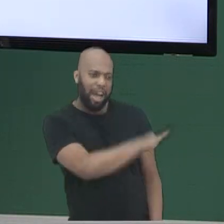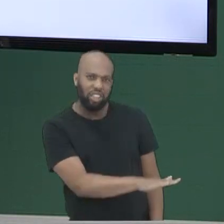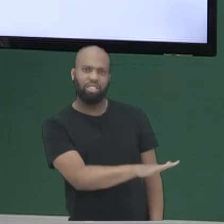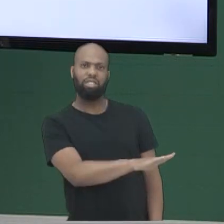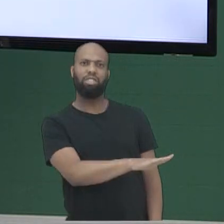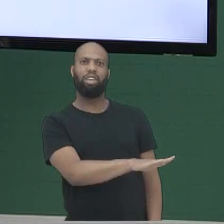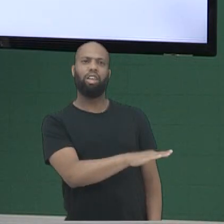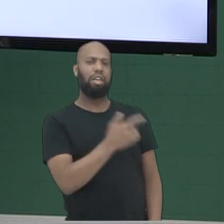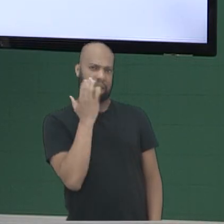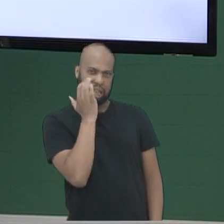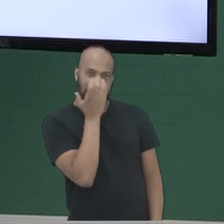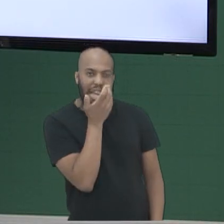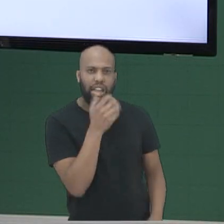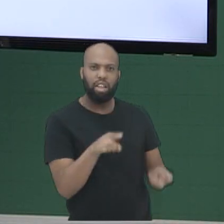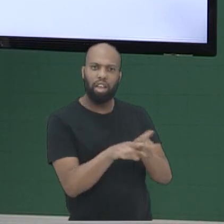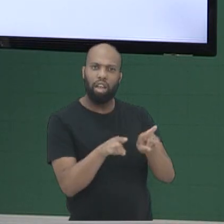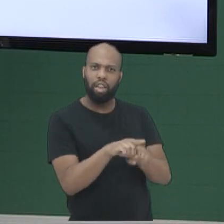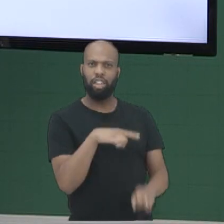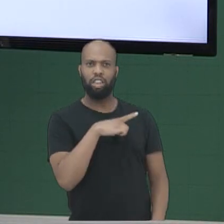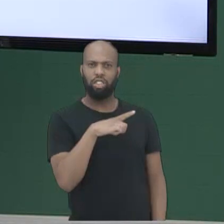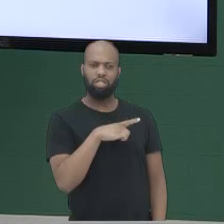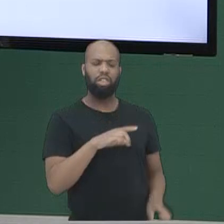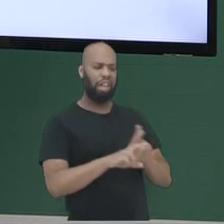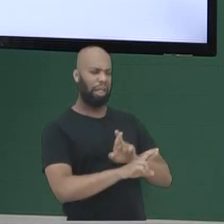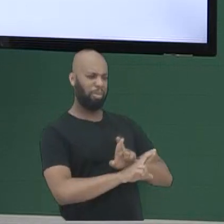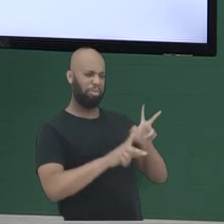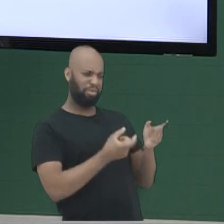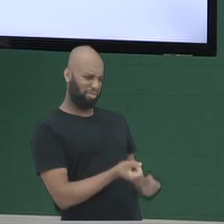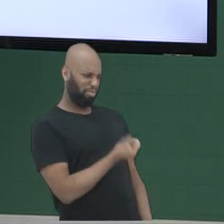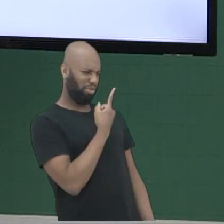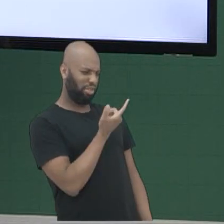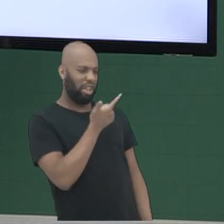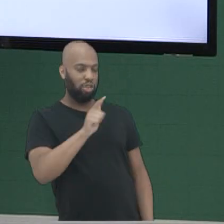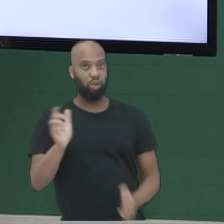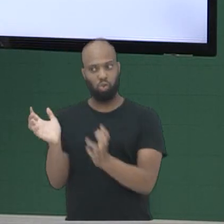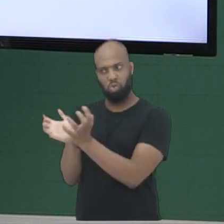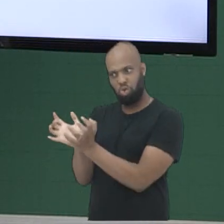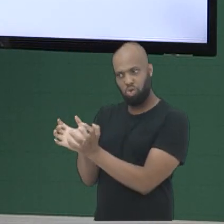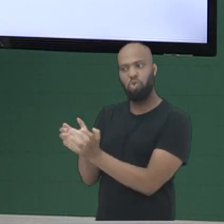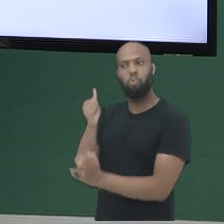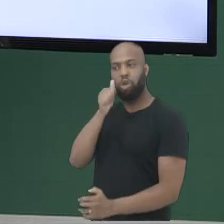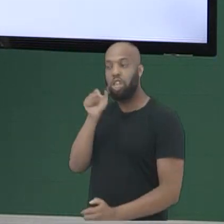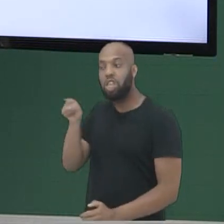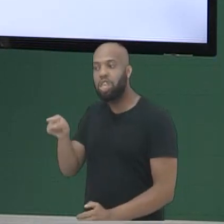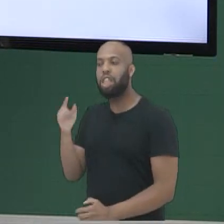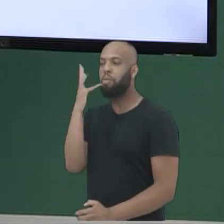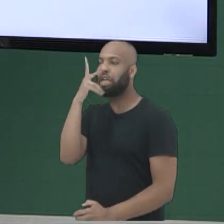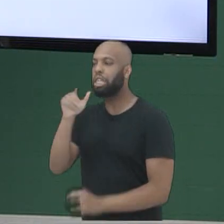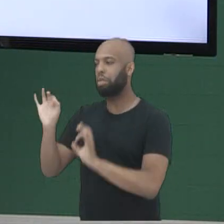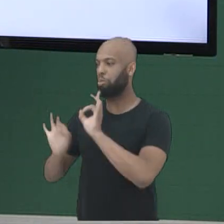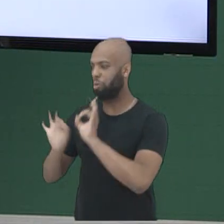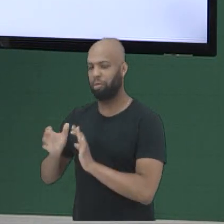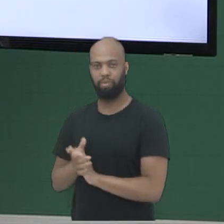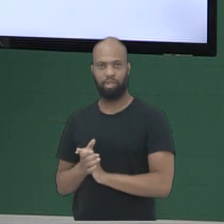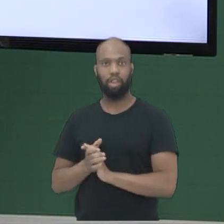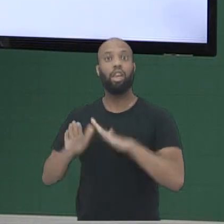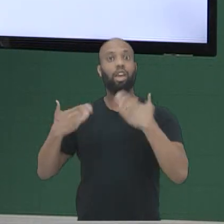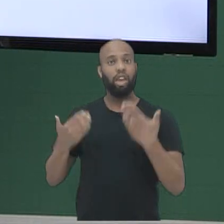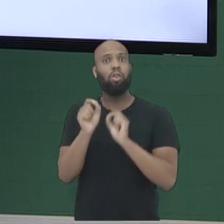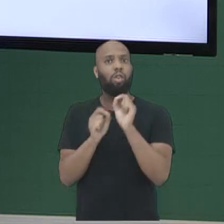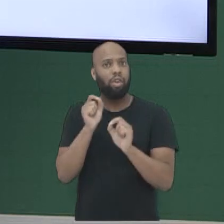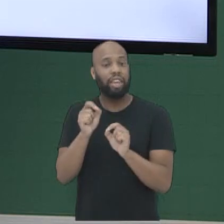ela descobre que a amiga dela, vocês lembram? Ela começa falando muito aí, trazendo coisas negativas sobre a amiga,